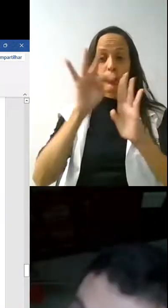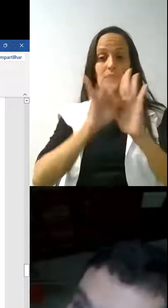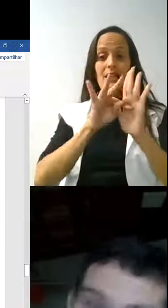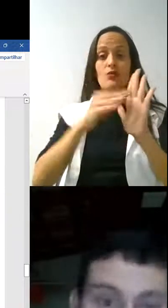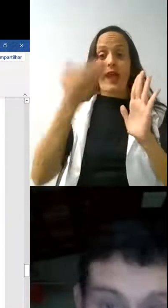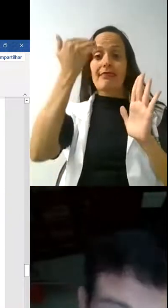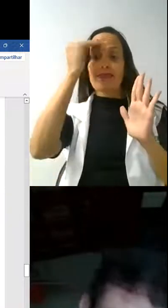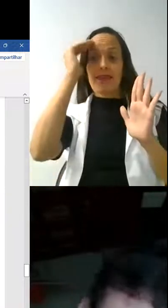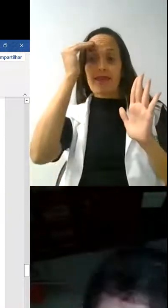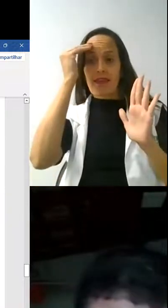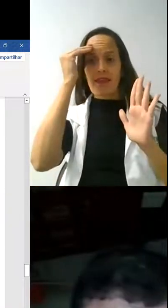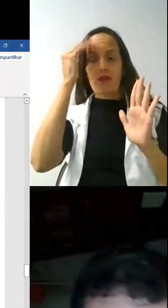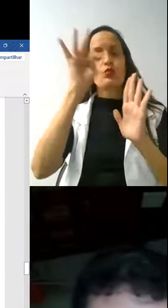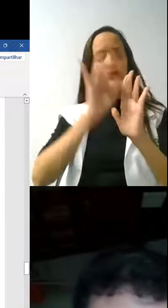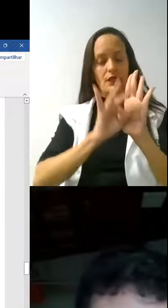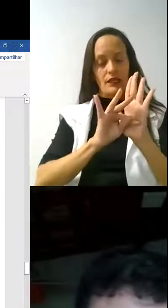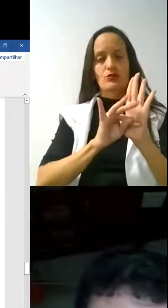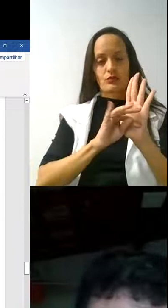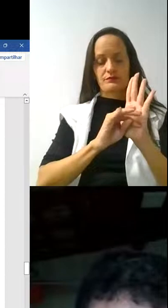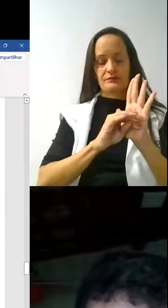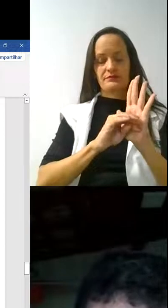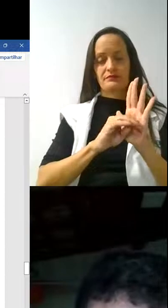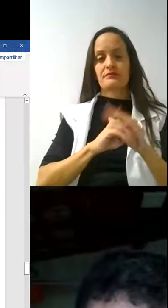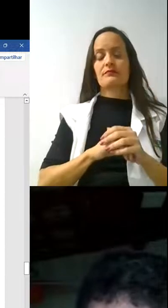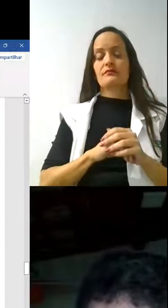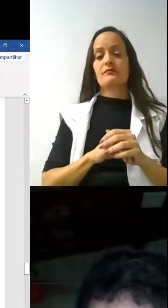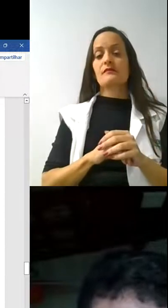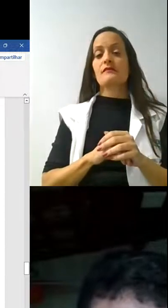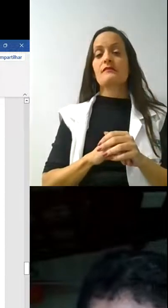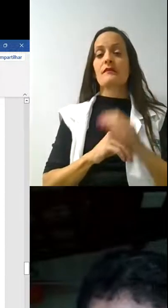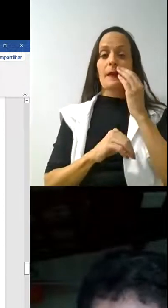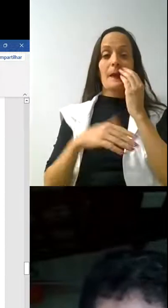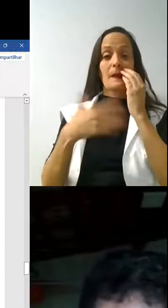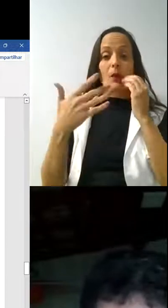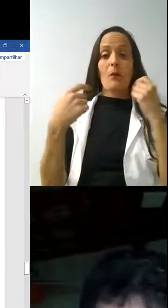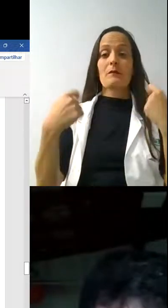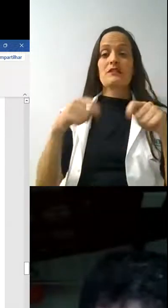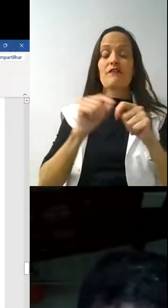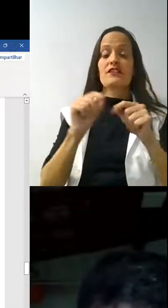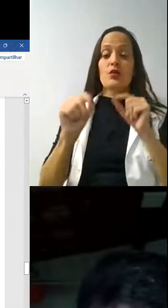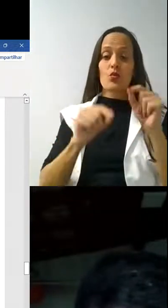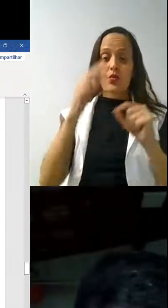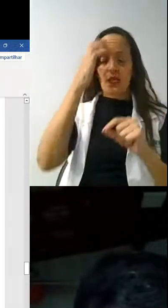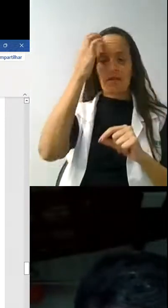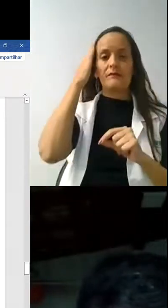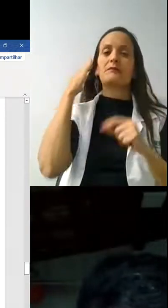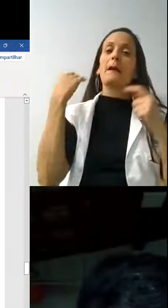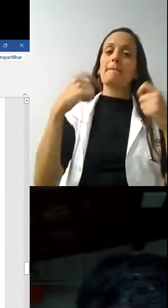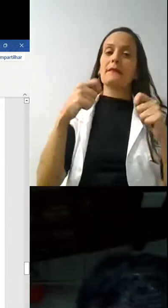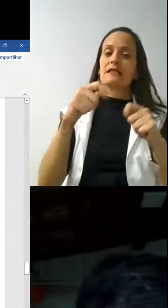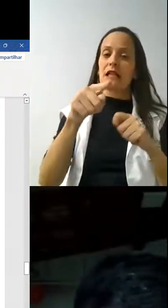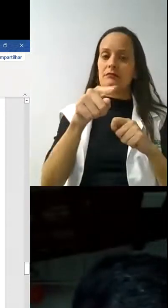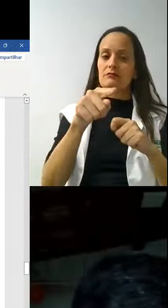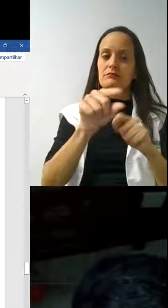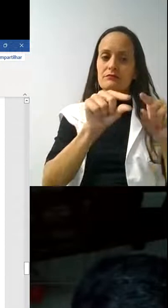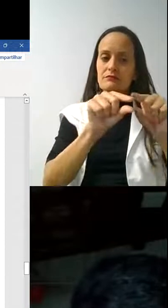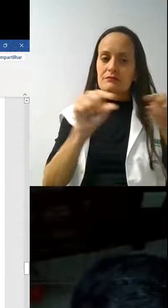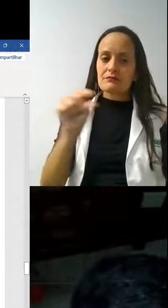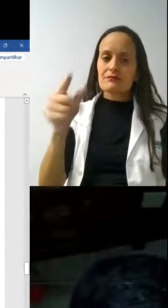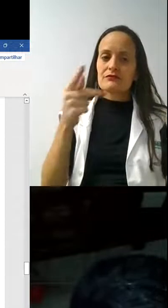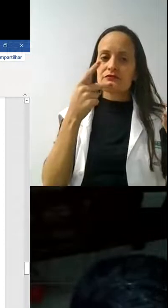também. Então, vocês entenderam o que que a gente precisa fazer, né? A gente precisa pegar essa medida aqui, ó, que tem entre os